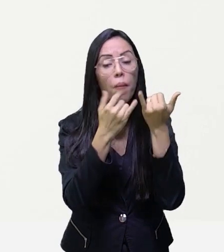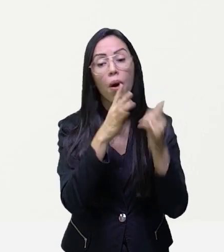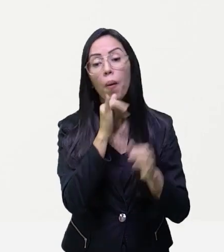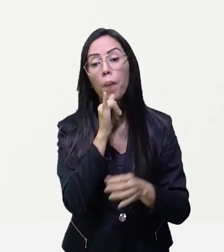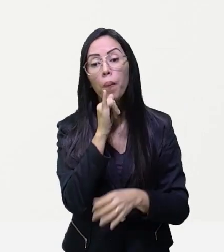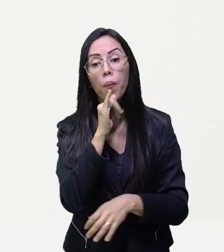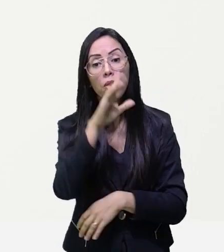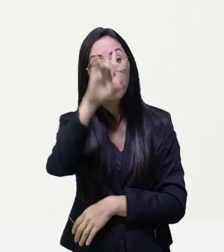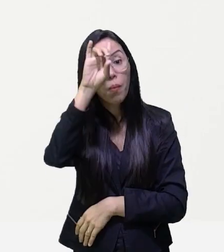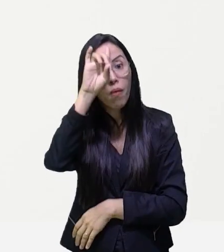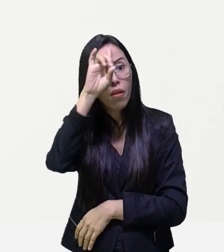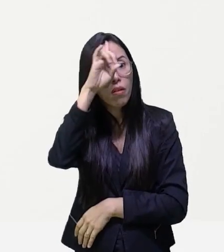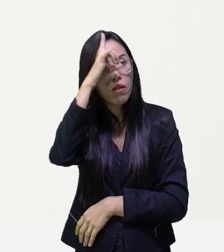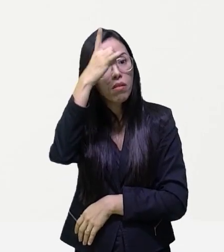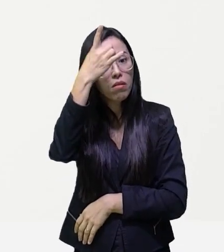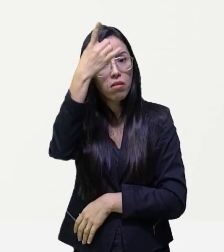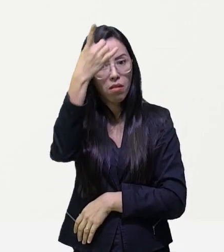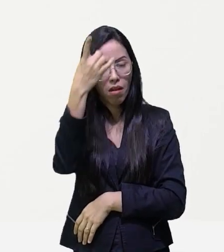ideia ou um conceito.